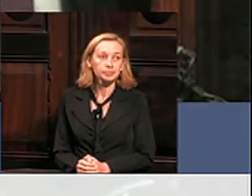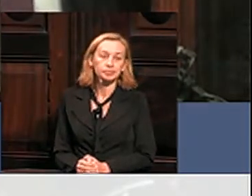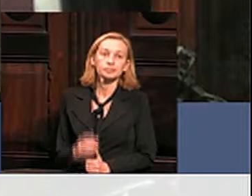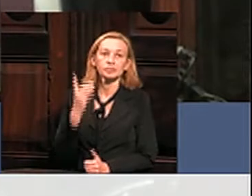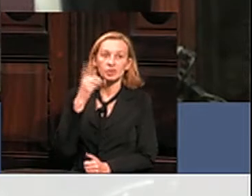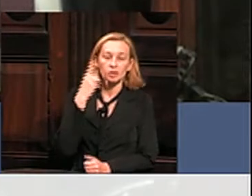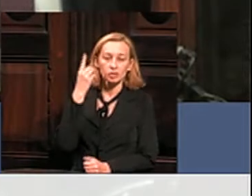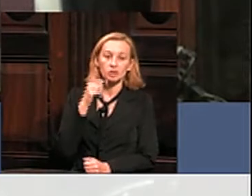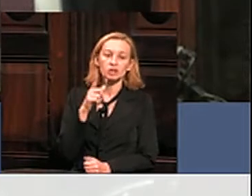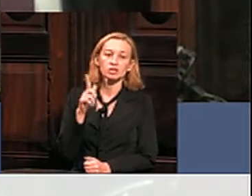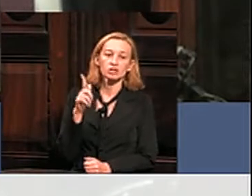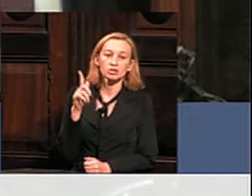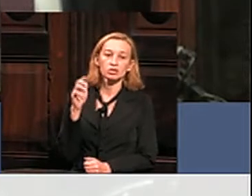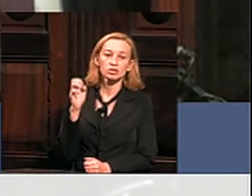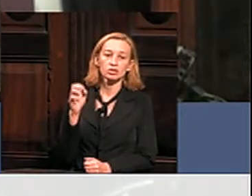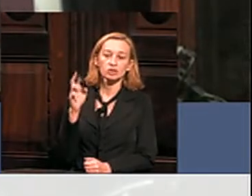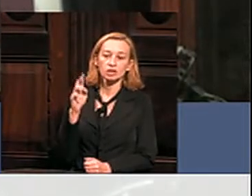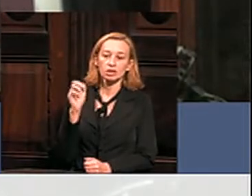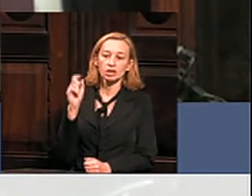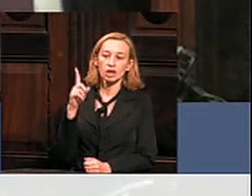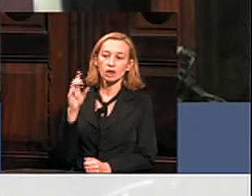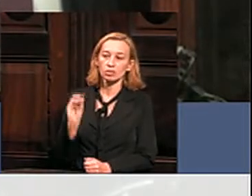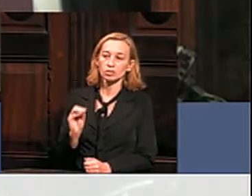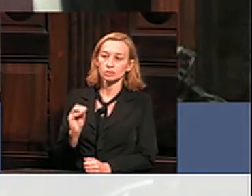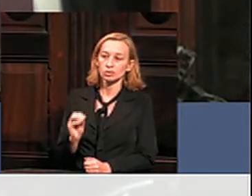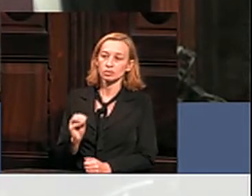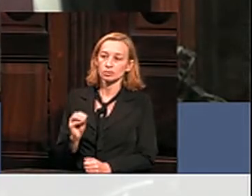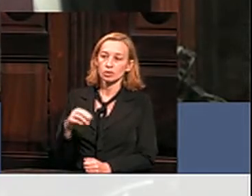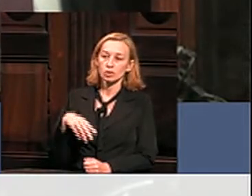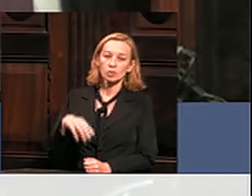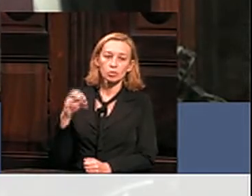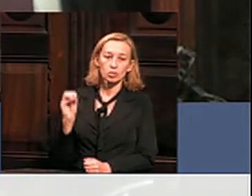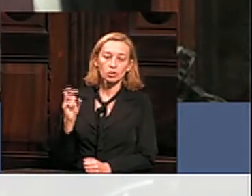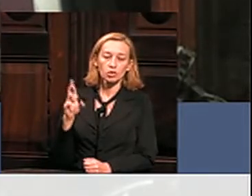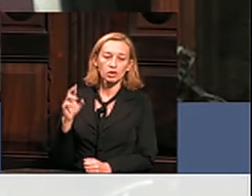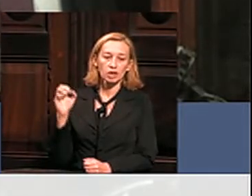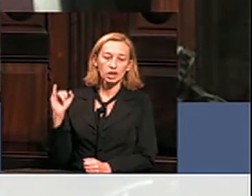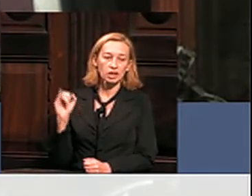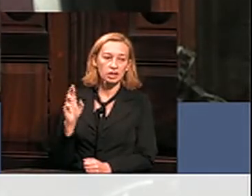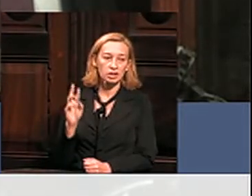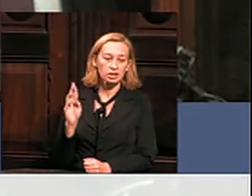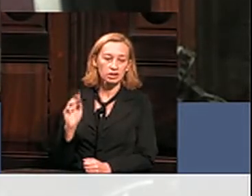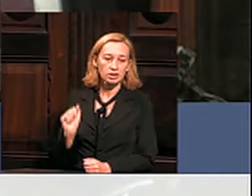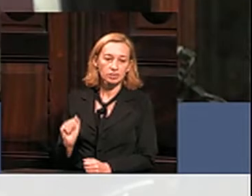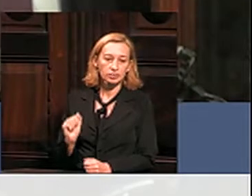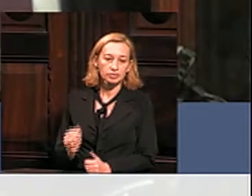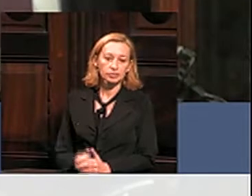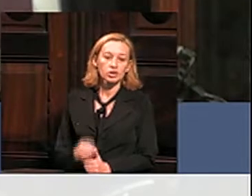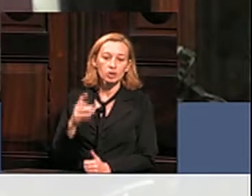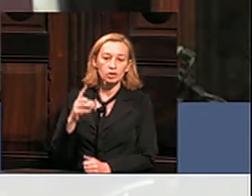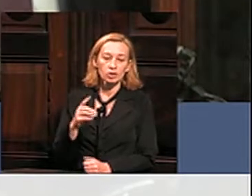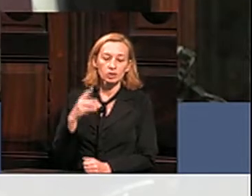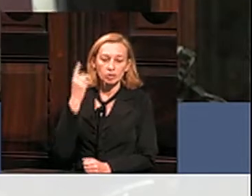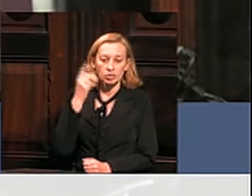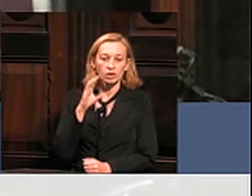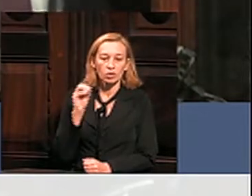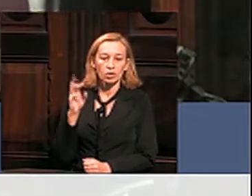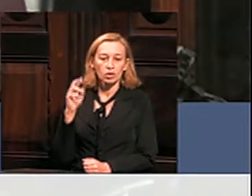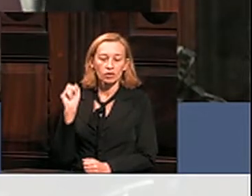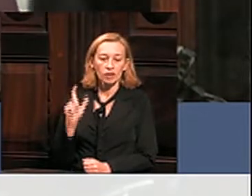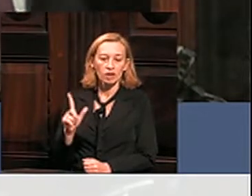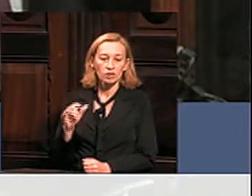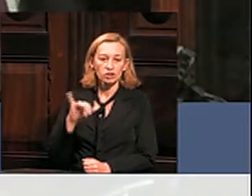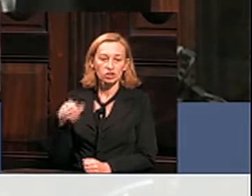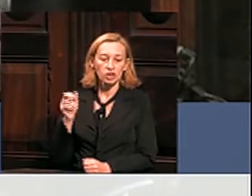Deputado Geraldo Moreira. Jânio. Não. Coronel Jairo, presidente, pede conseguir ir